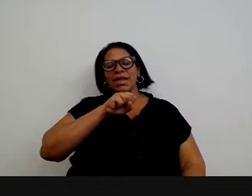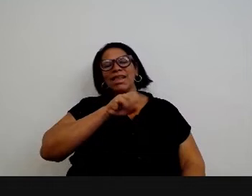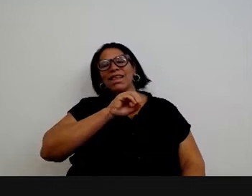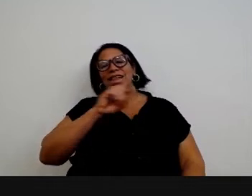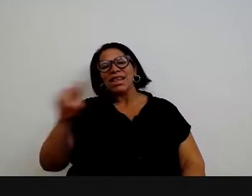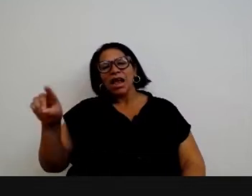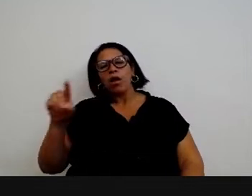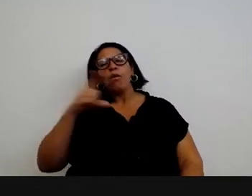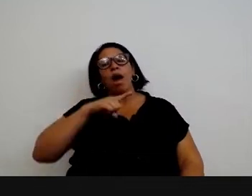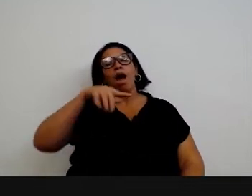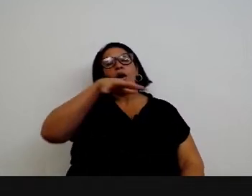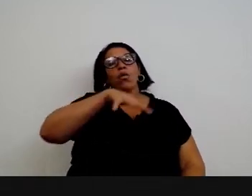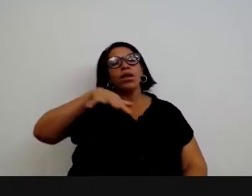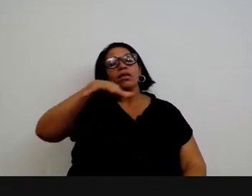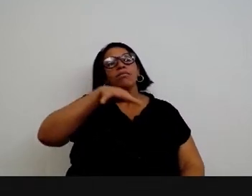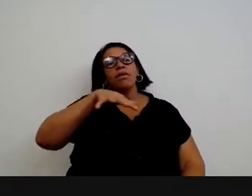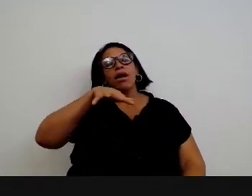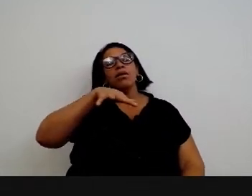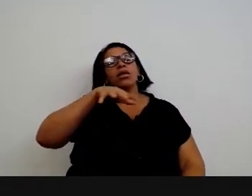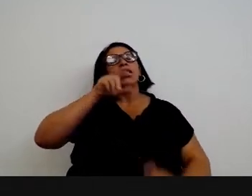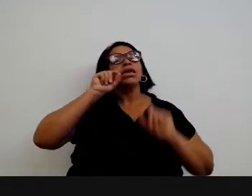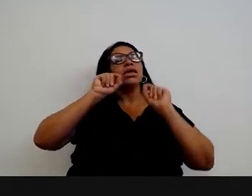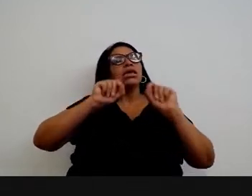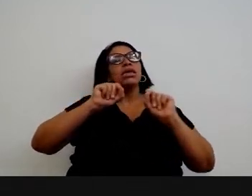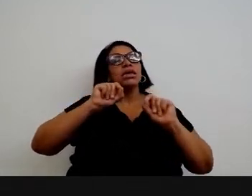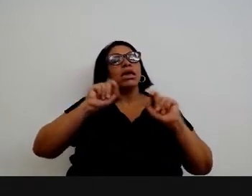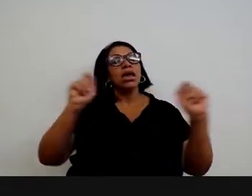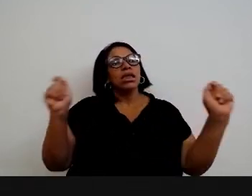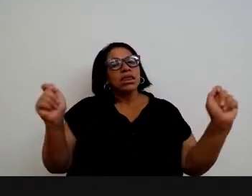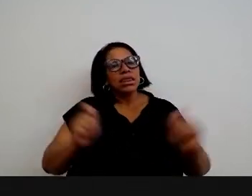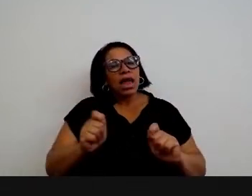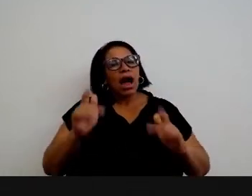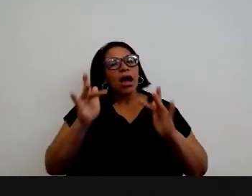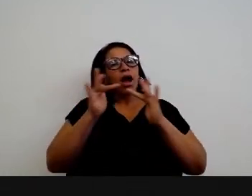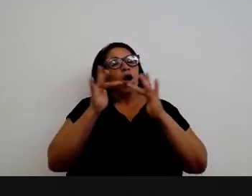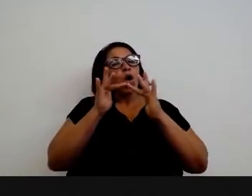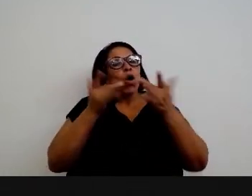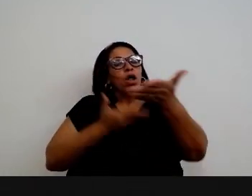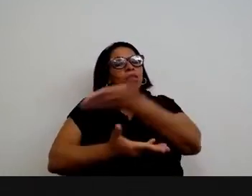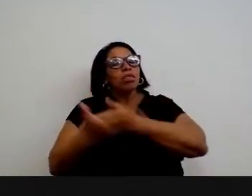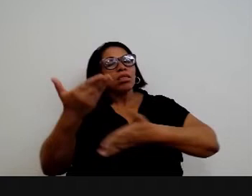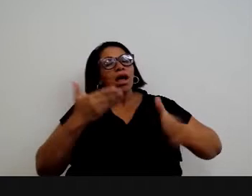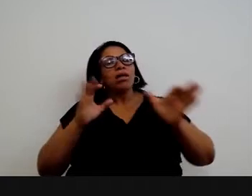um espaço que pode ser um espaço de convivência